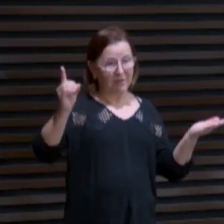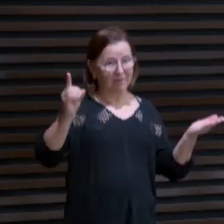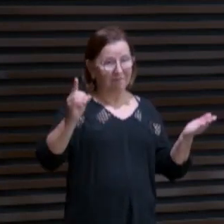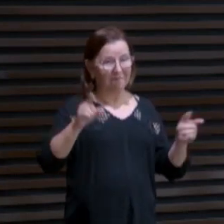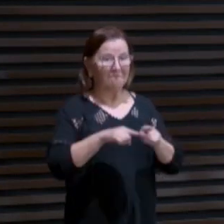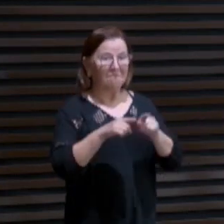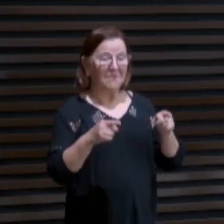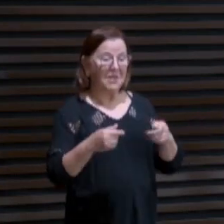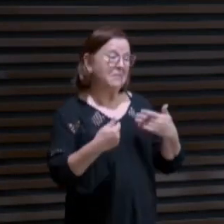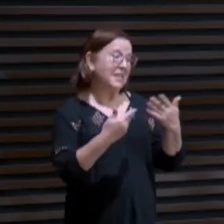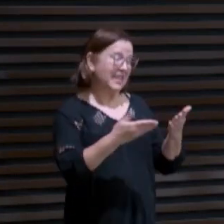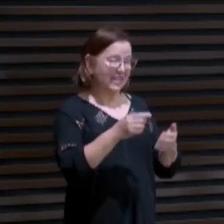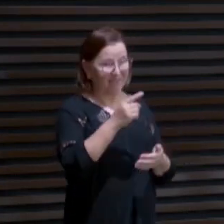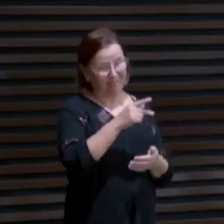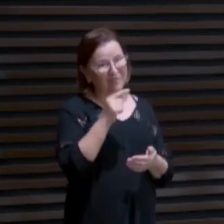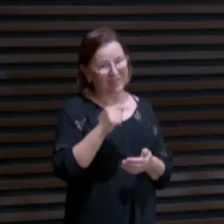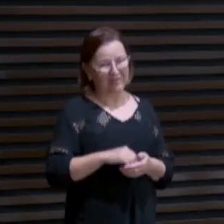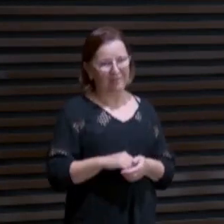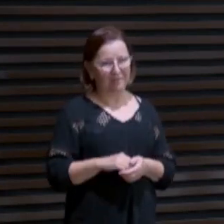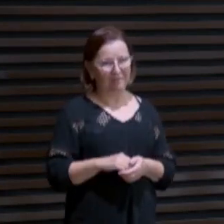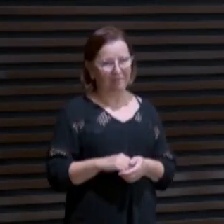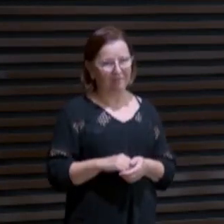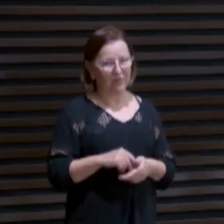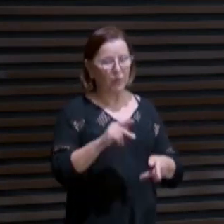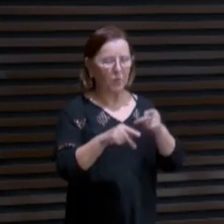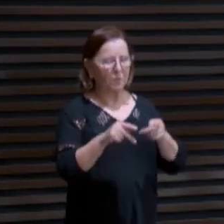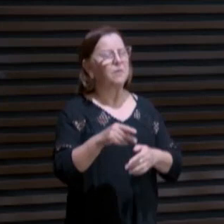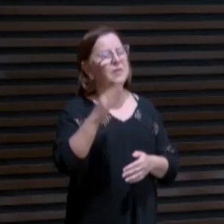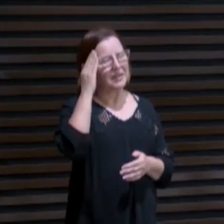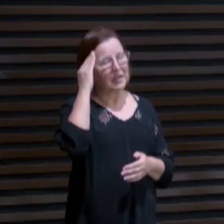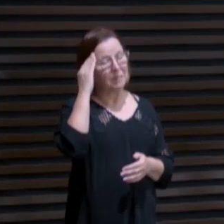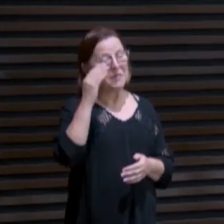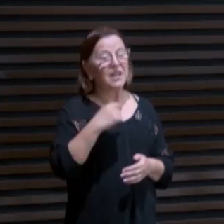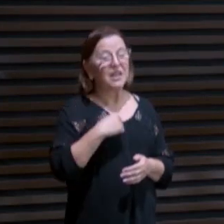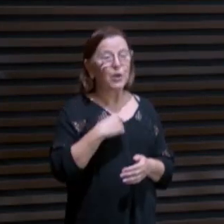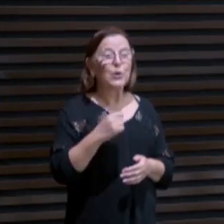Eles sabiam quem eu sou, eles sabem.